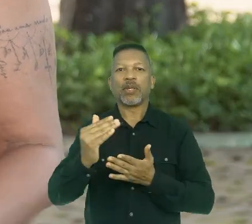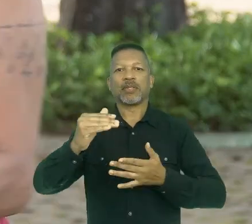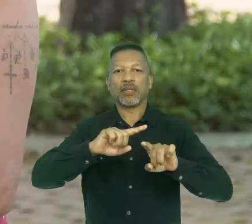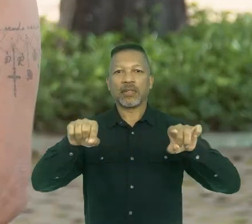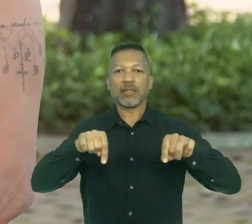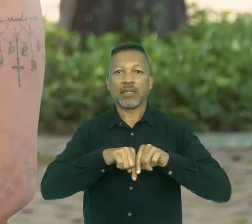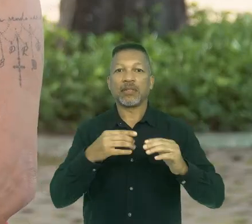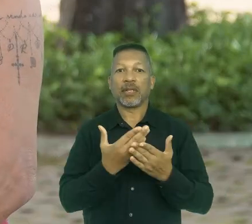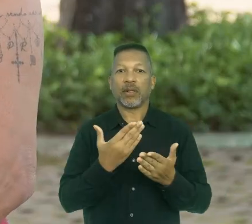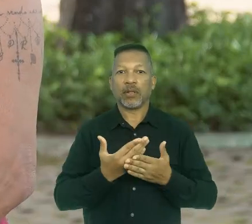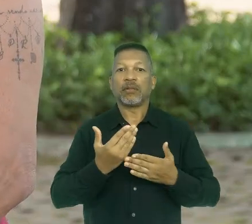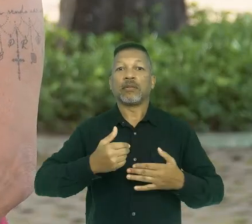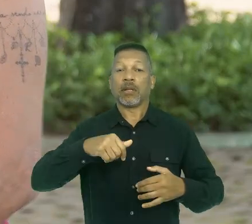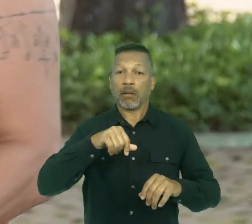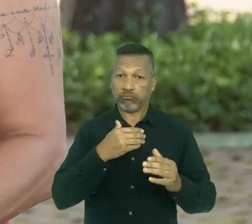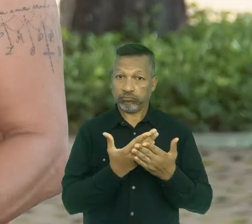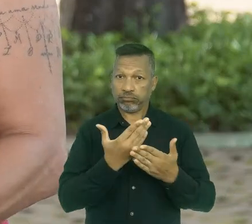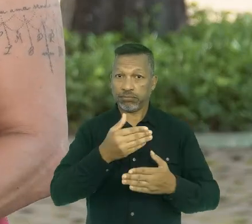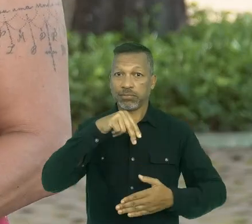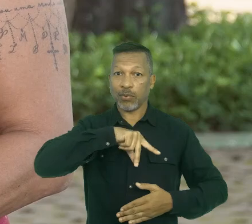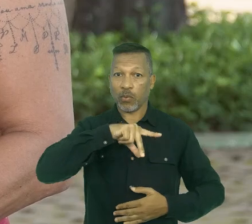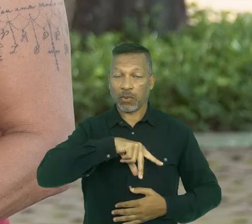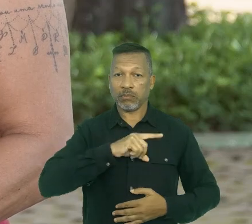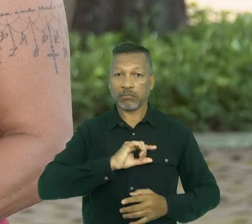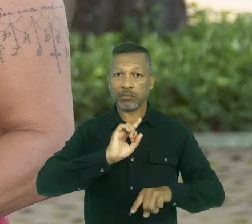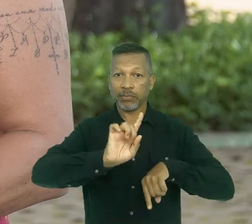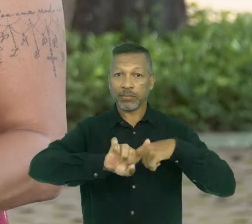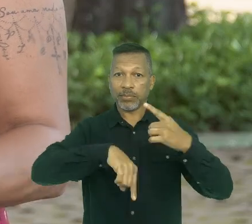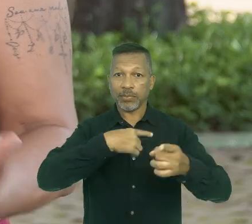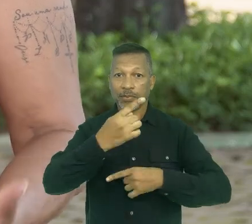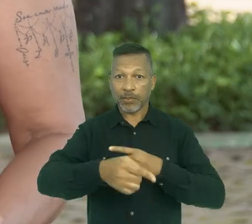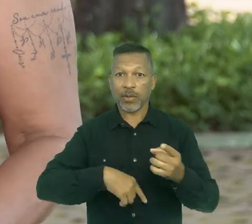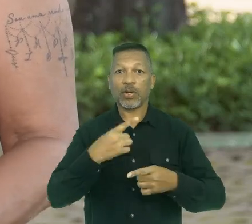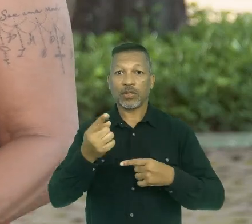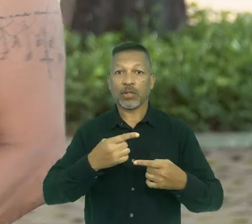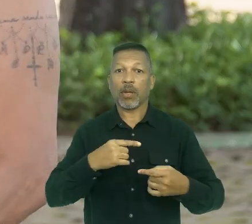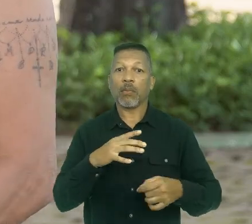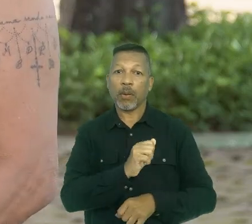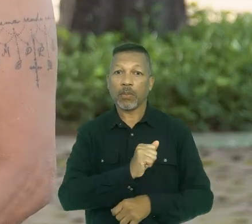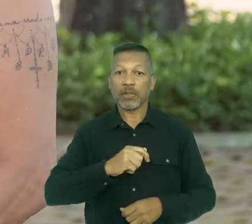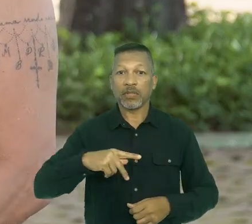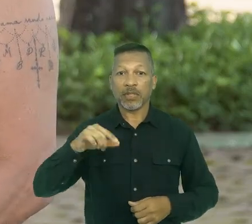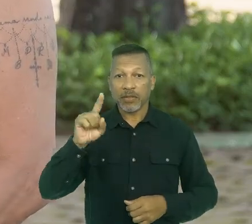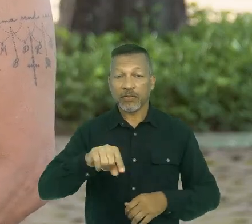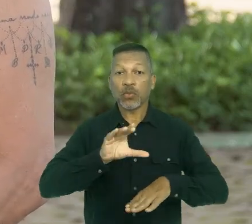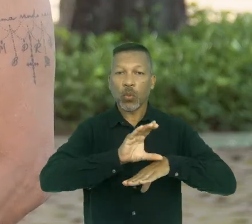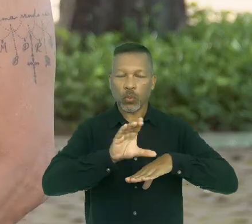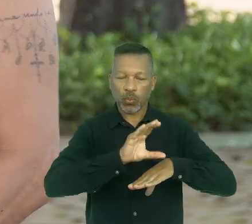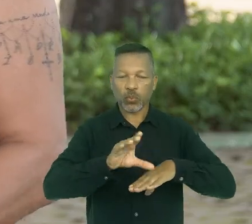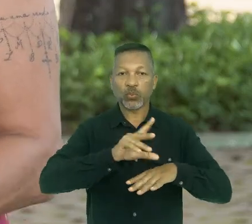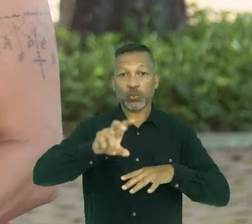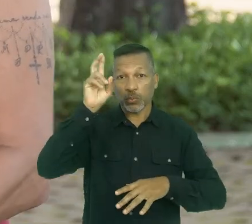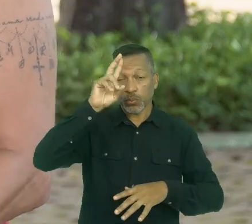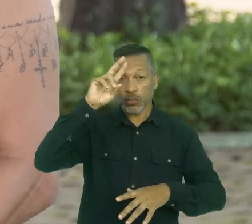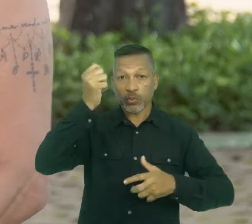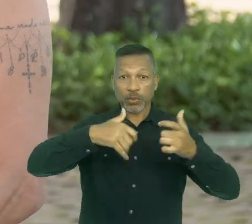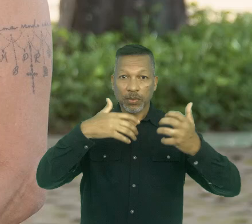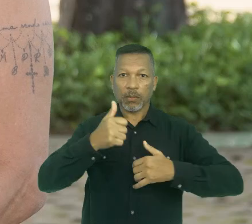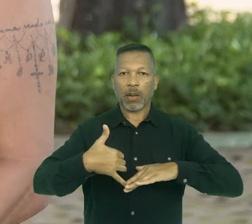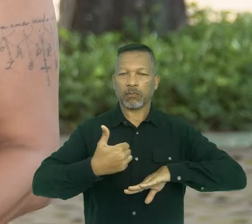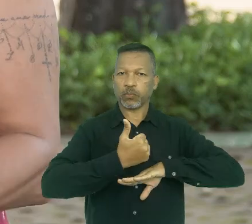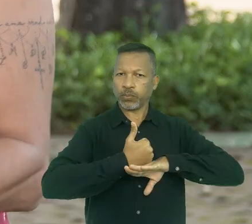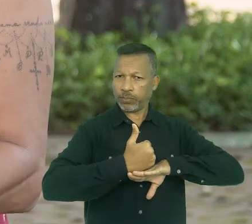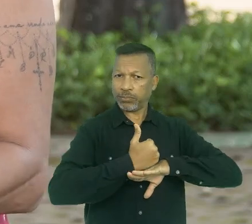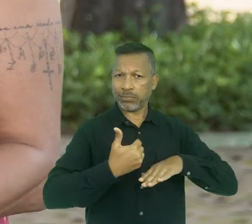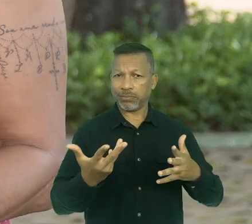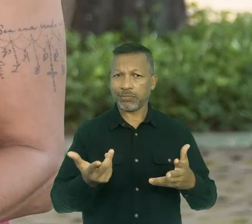aula de português. Aí depois que eu aposentei, que eu fiz os cursos de contação de história para me profissionalizar.